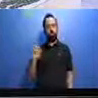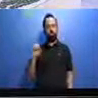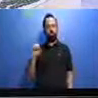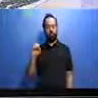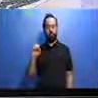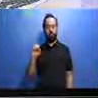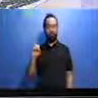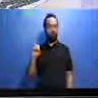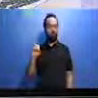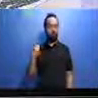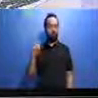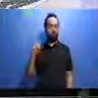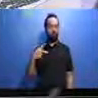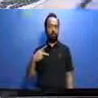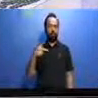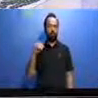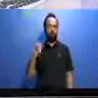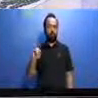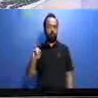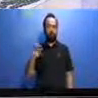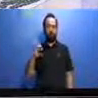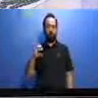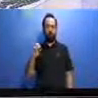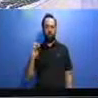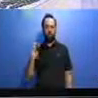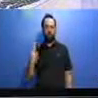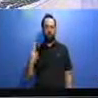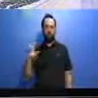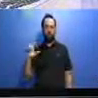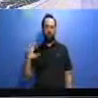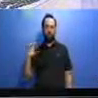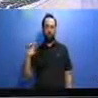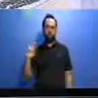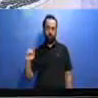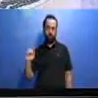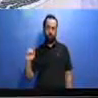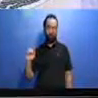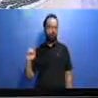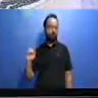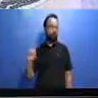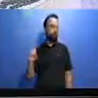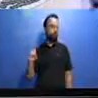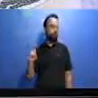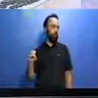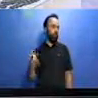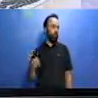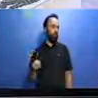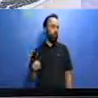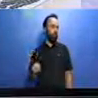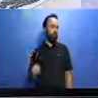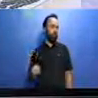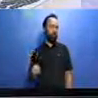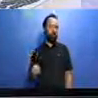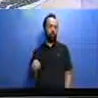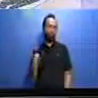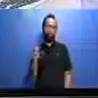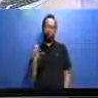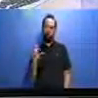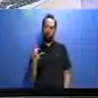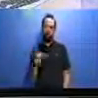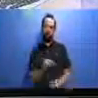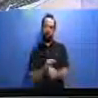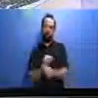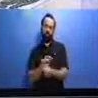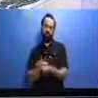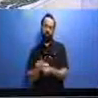banho, ela não tem ou tem poucas quantidades de espículas. Se tem muita, ela fica rígida. É um esqueleto que